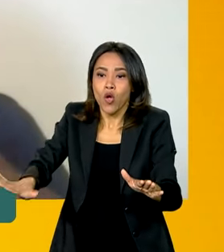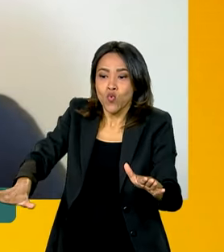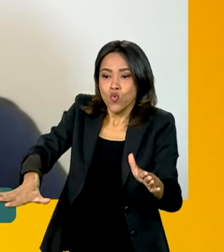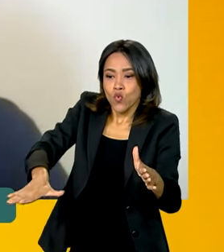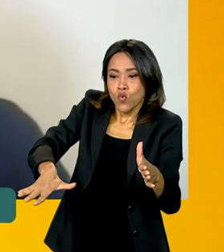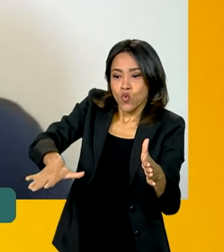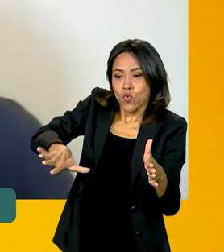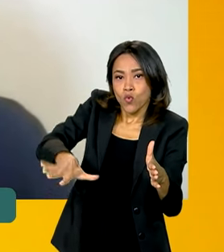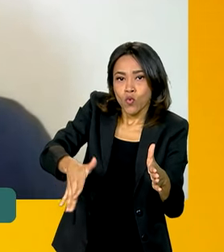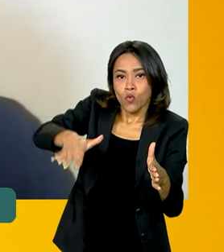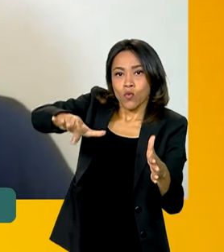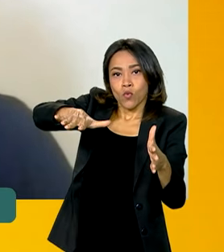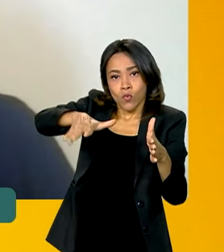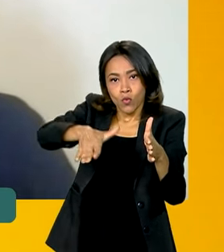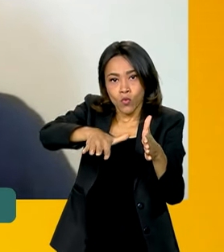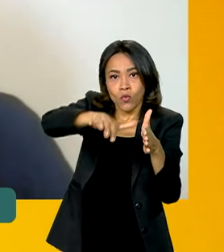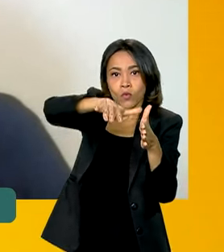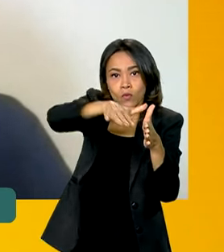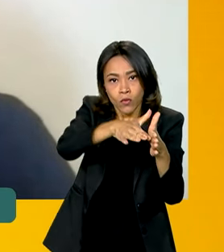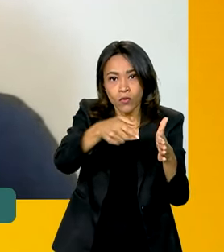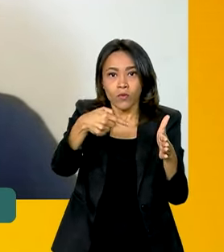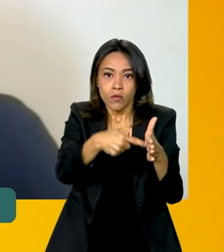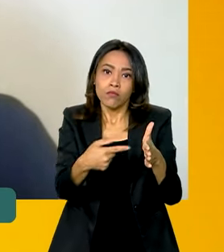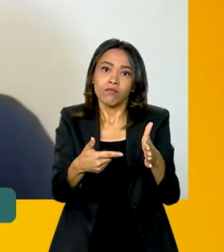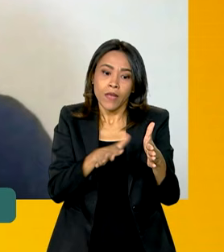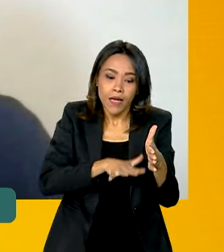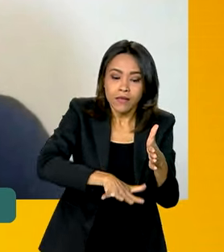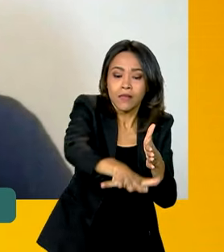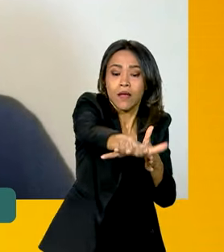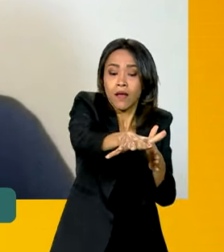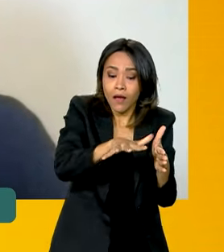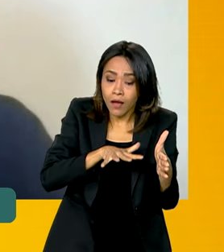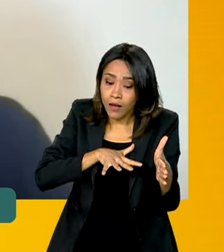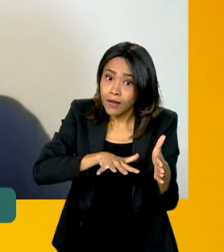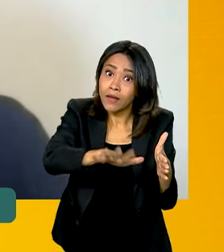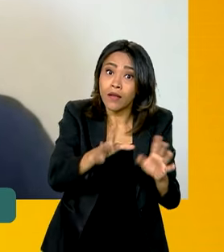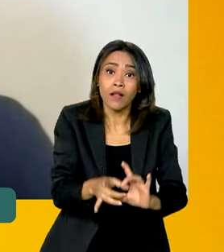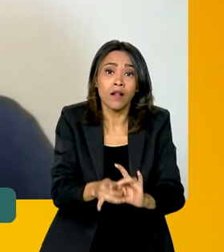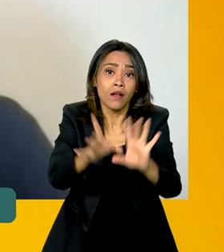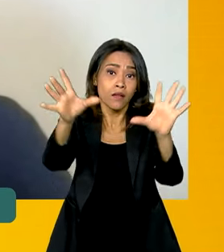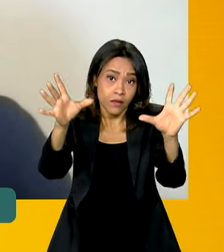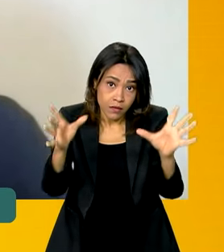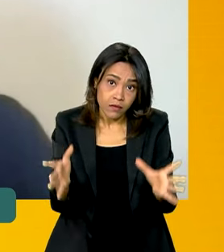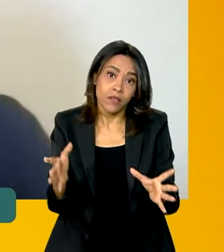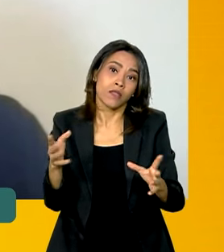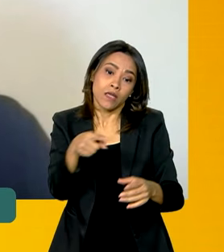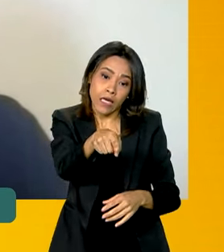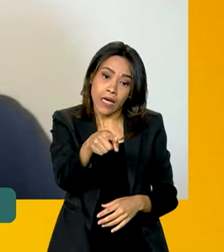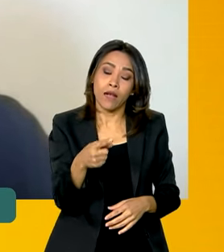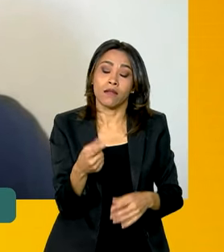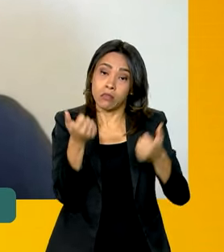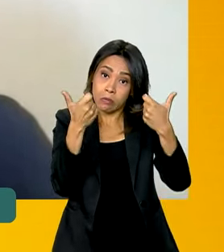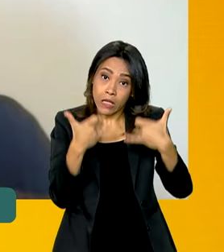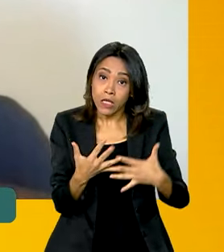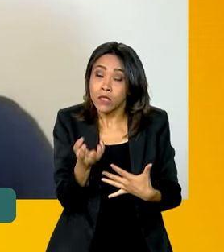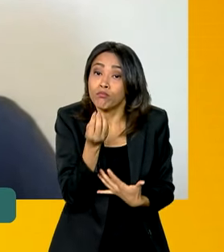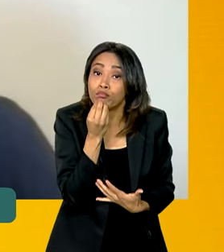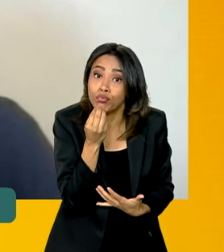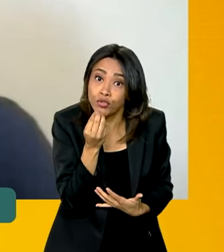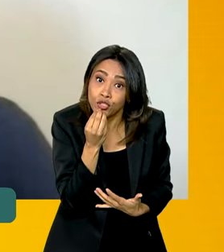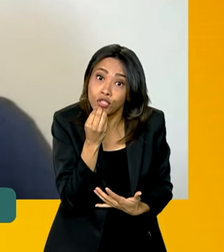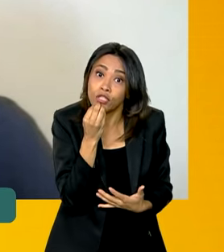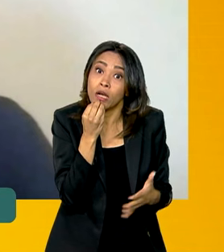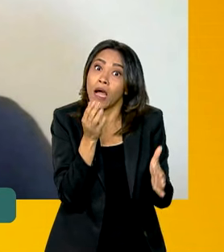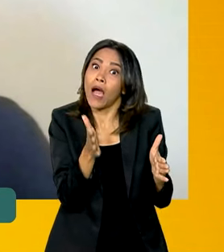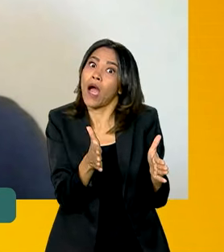erosão costeira. Então, pelo contrário, né? O que deveria estar sendo feito era aumentando,